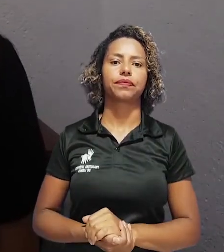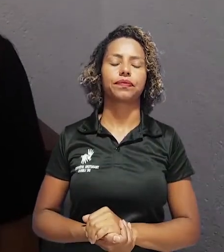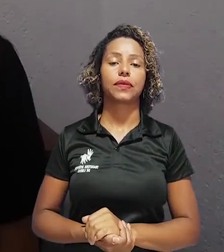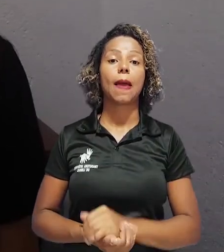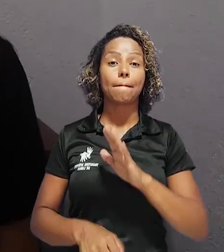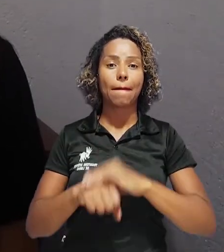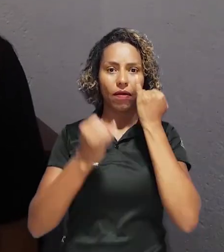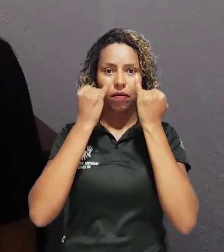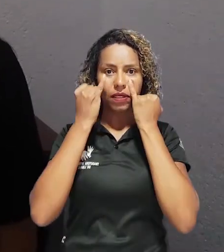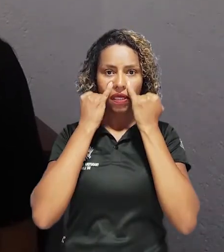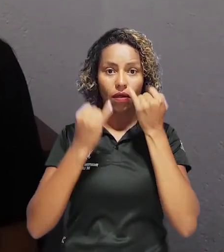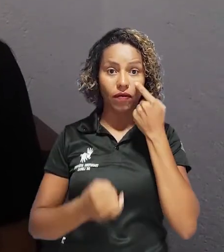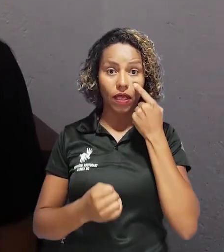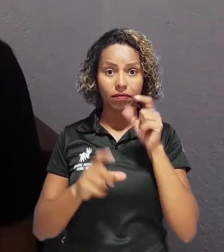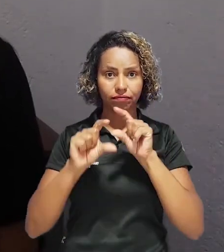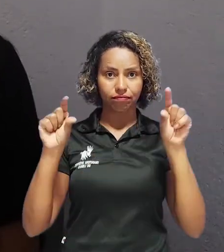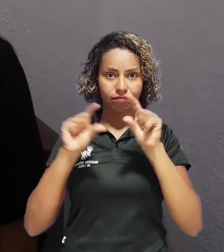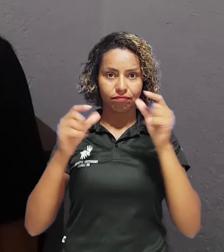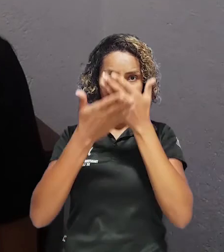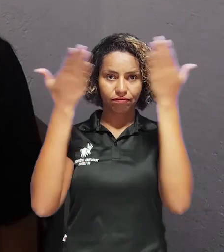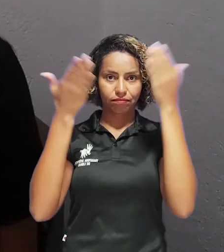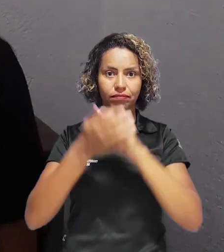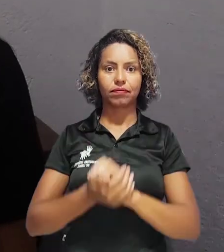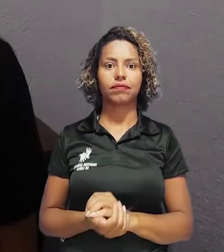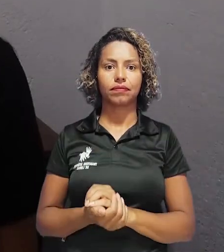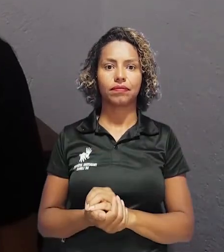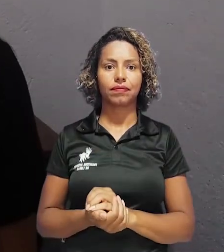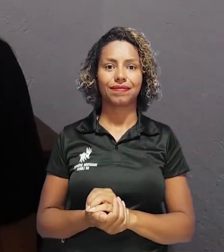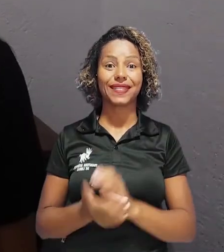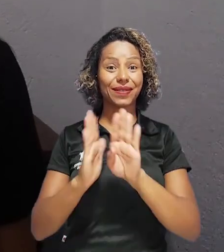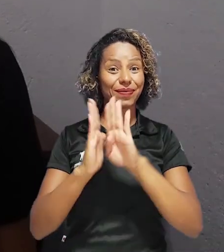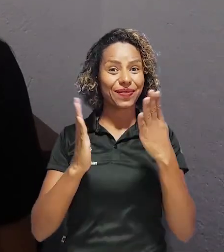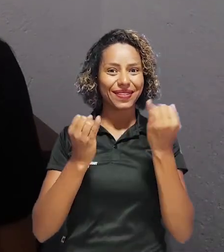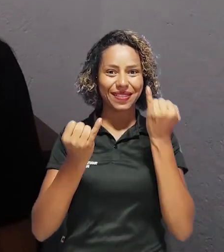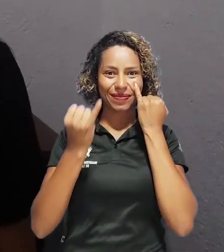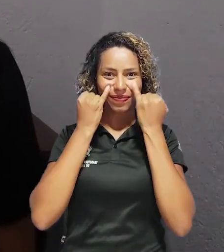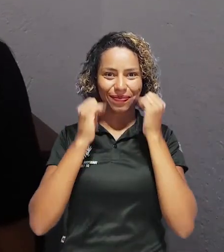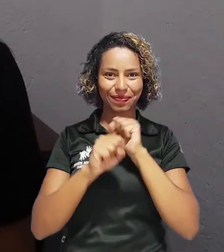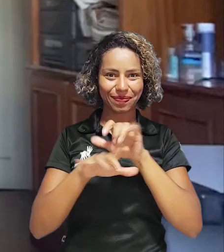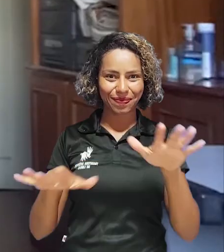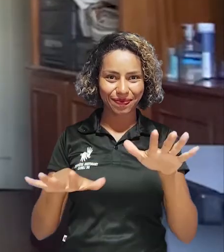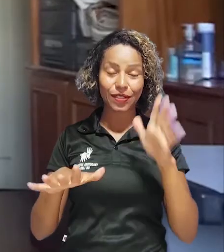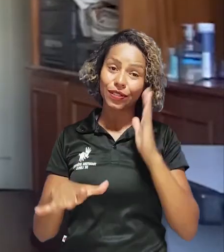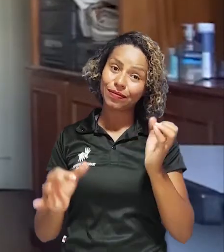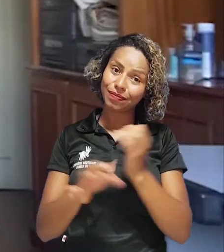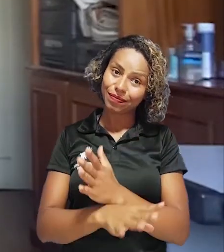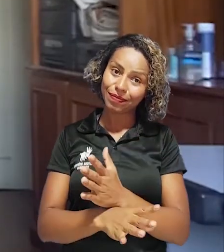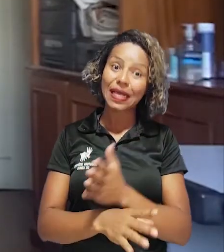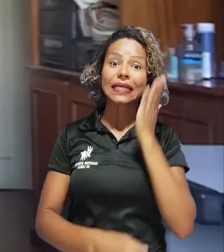perdidas para maiores informações visite JF salvando todos quanto sjf. Br